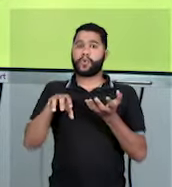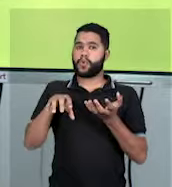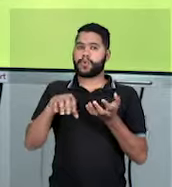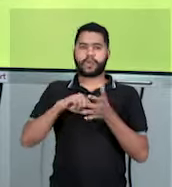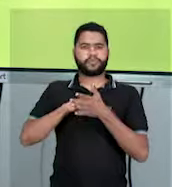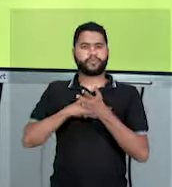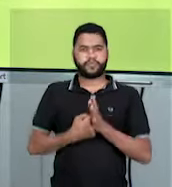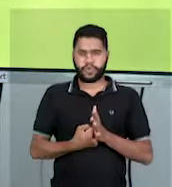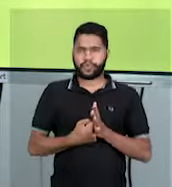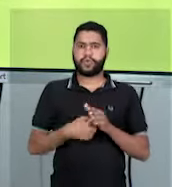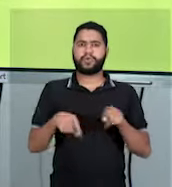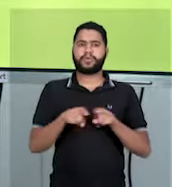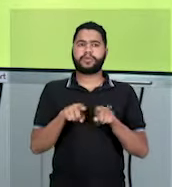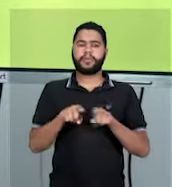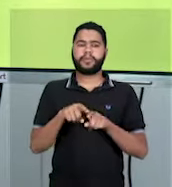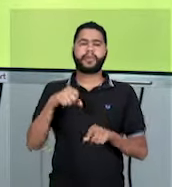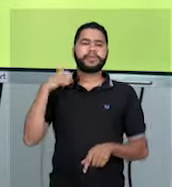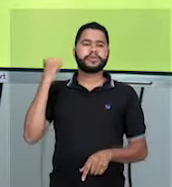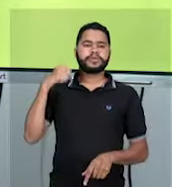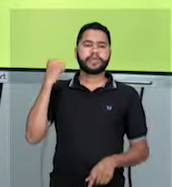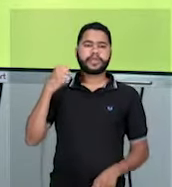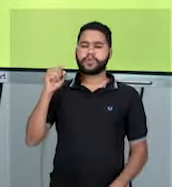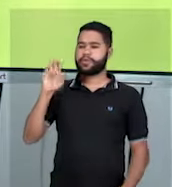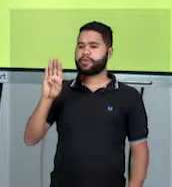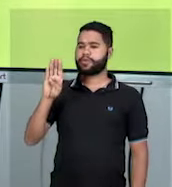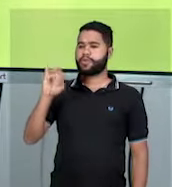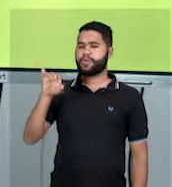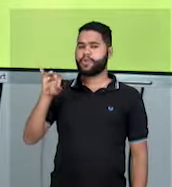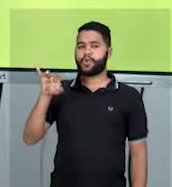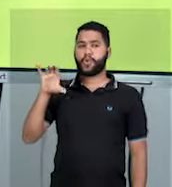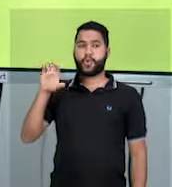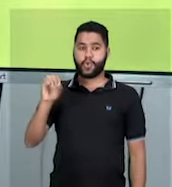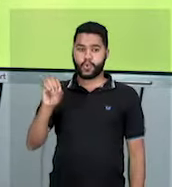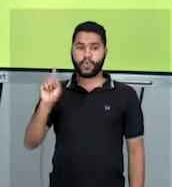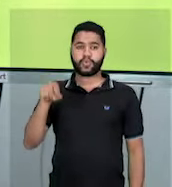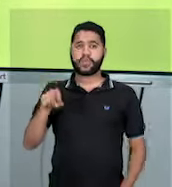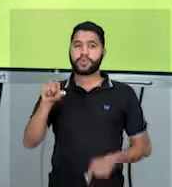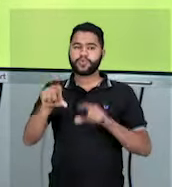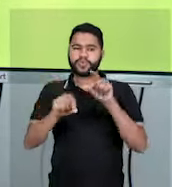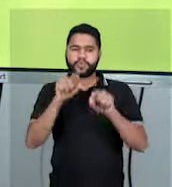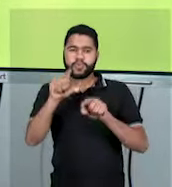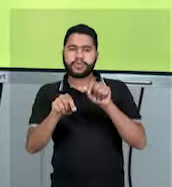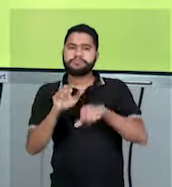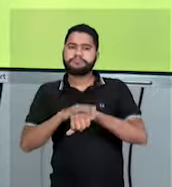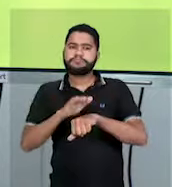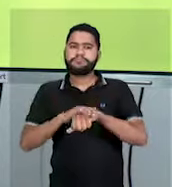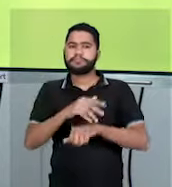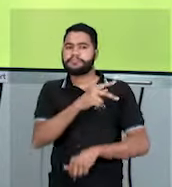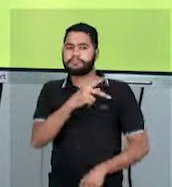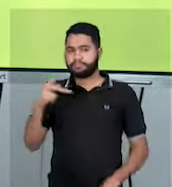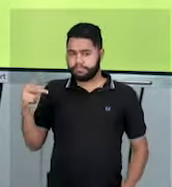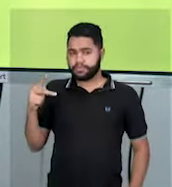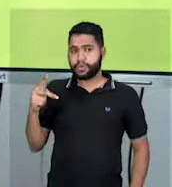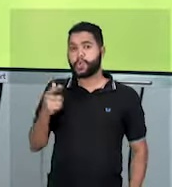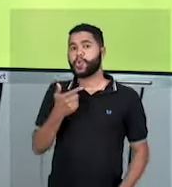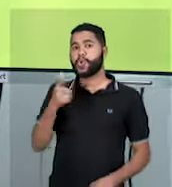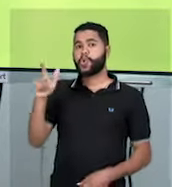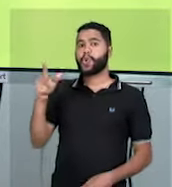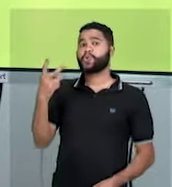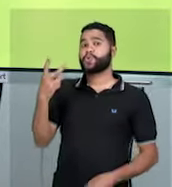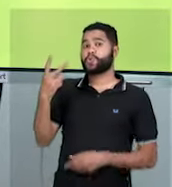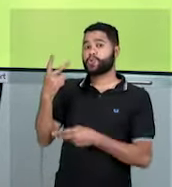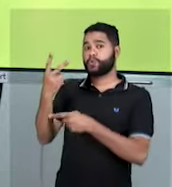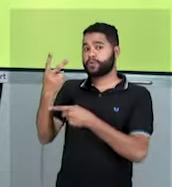senadores biônicos. Então 1/3 do Senado vai ser escolhido pelo presidente da República e o outro